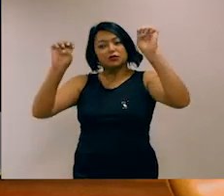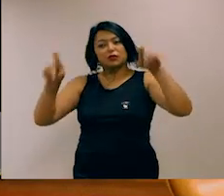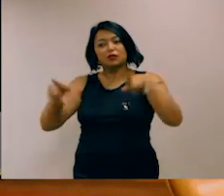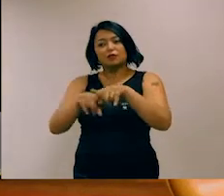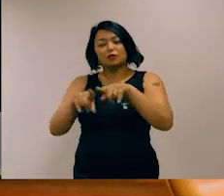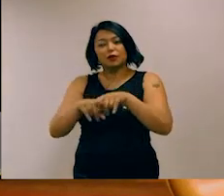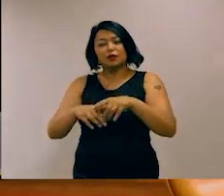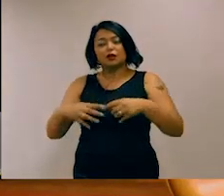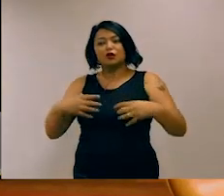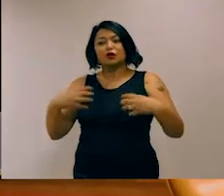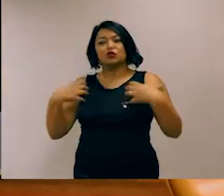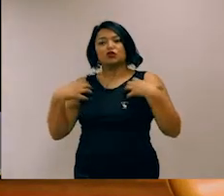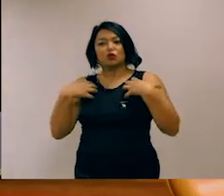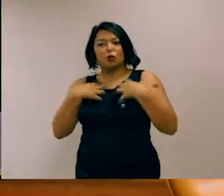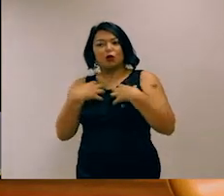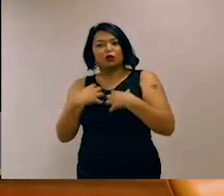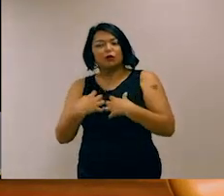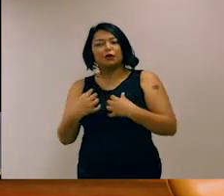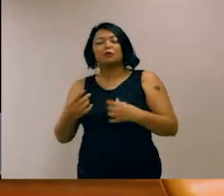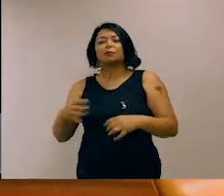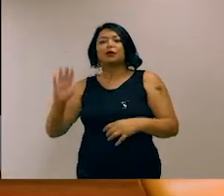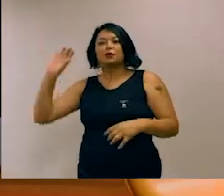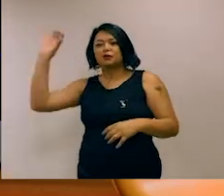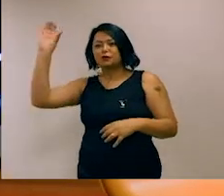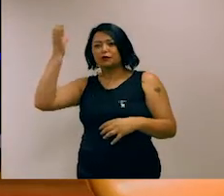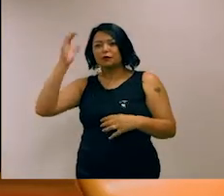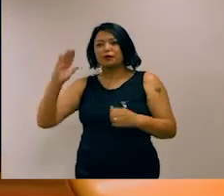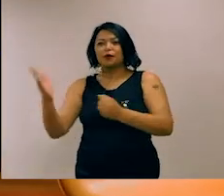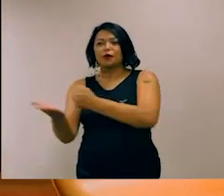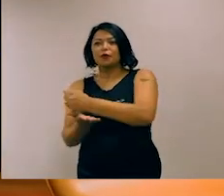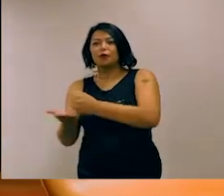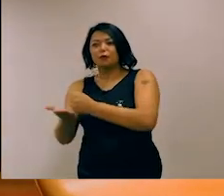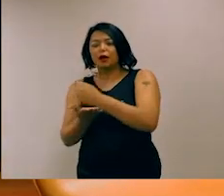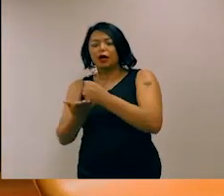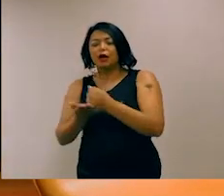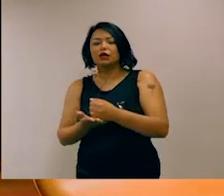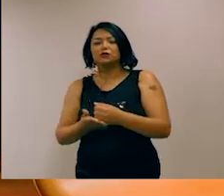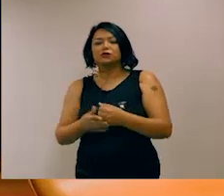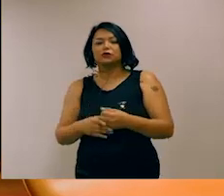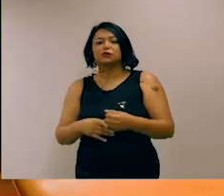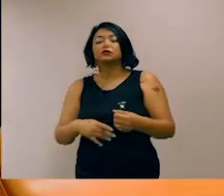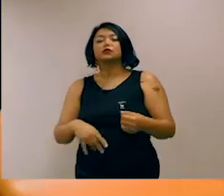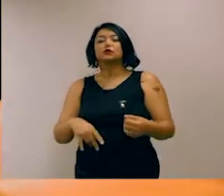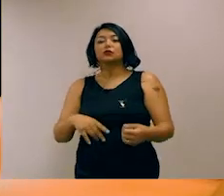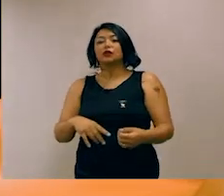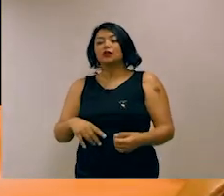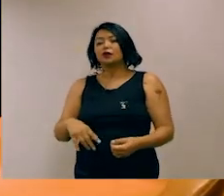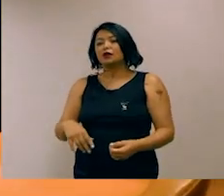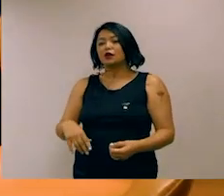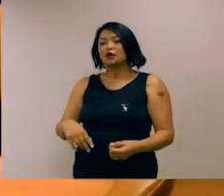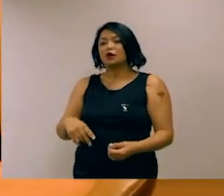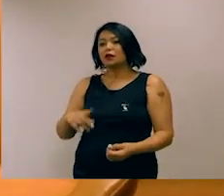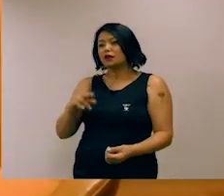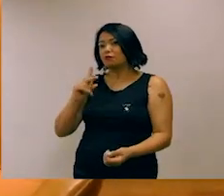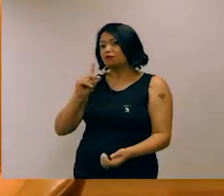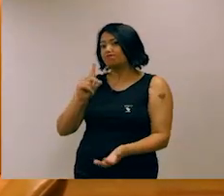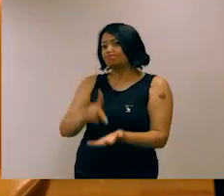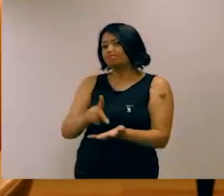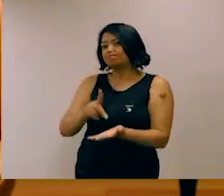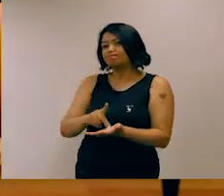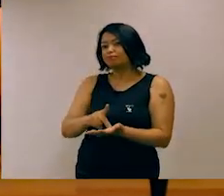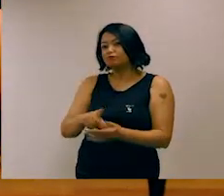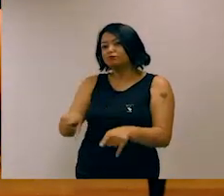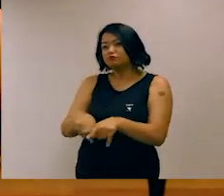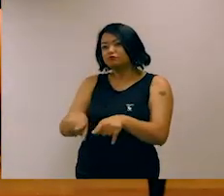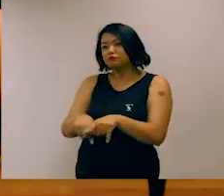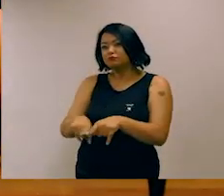tomar decisão e também com base em evidências, soluções com base em evidência, e também usamos tecnologia